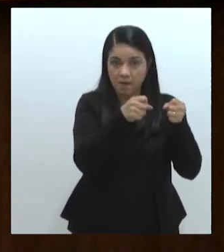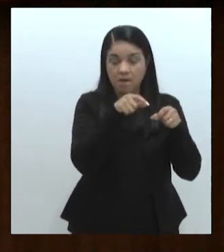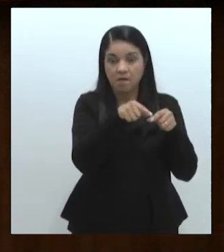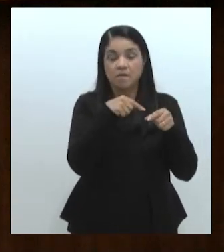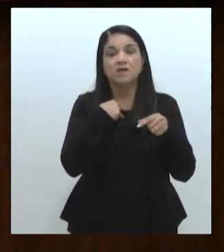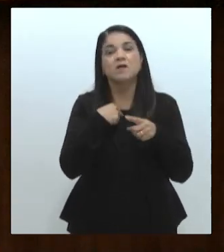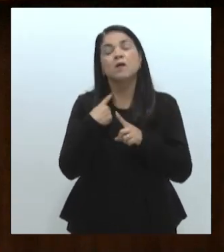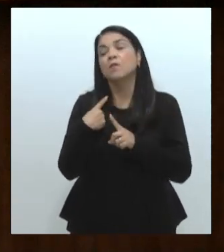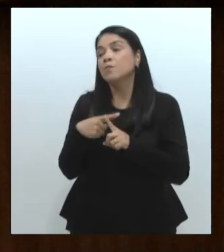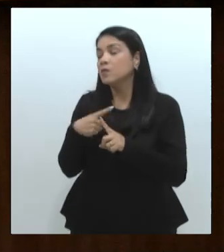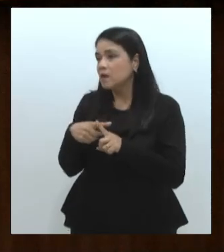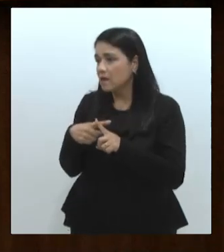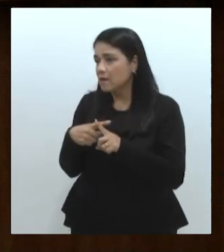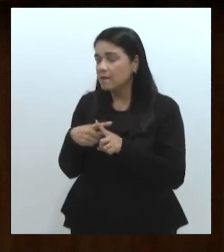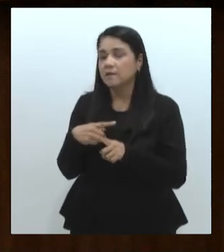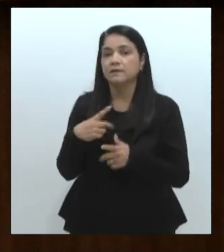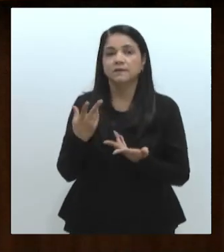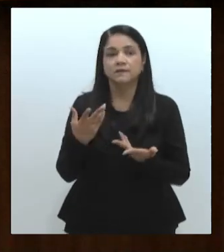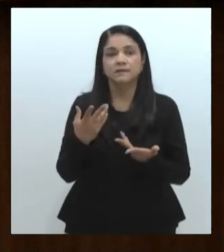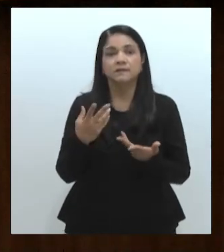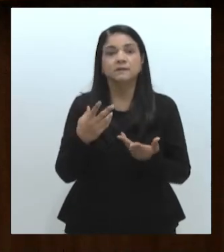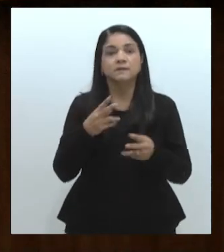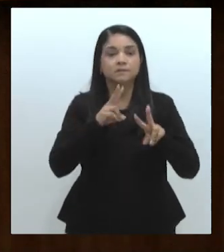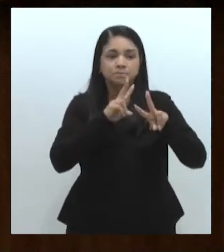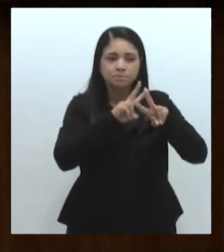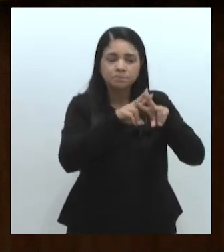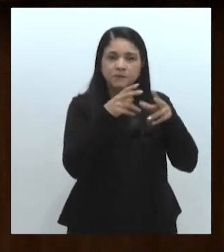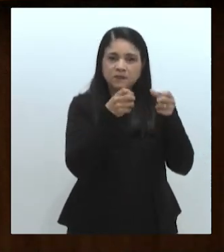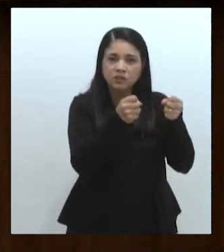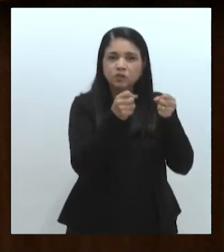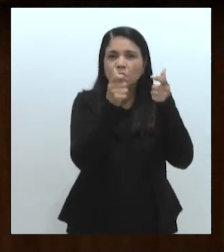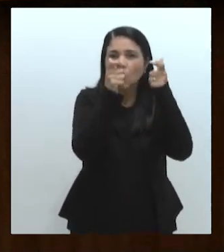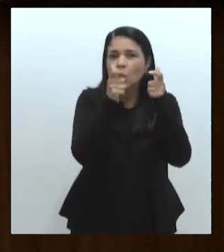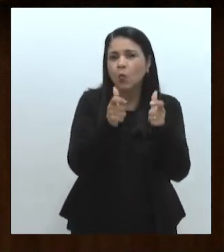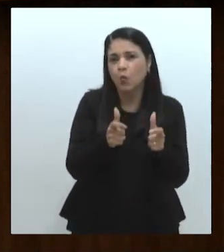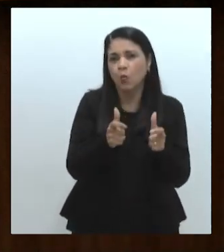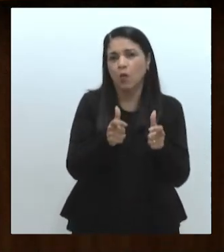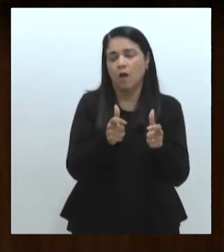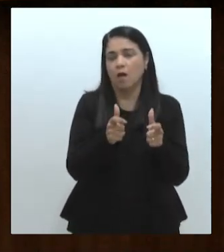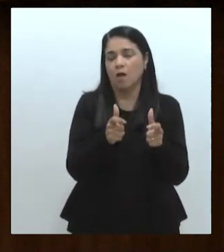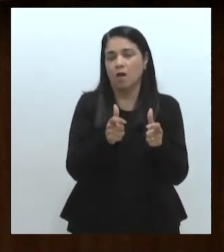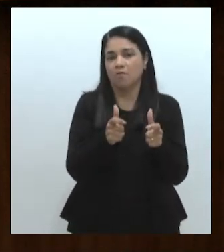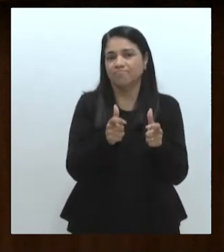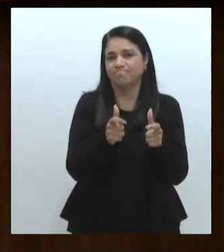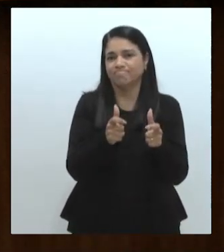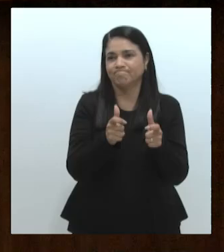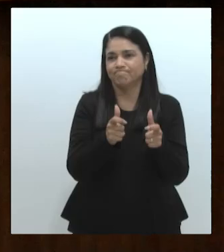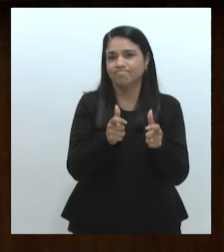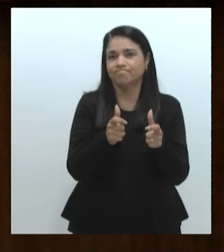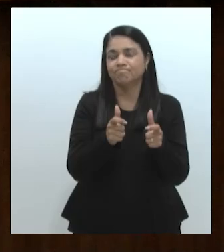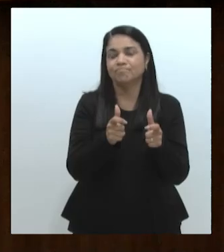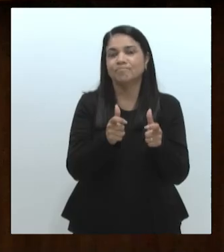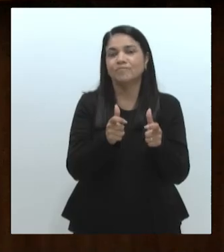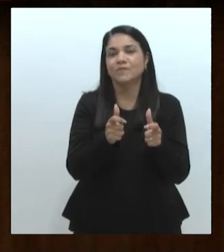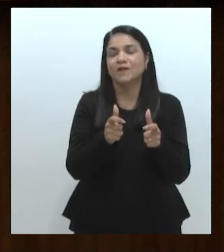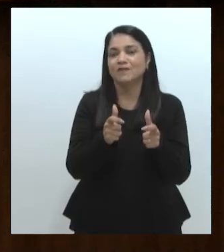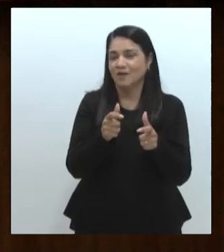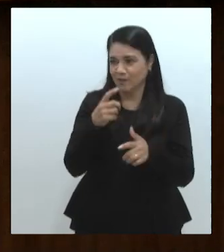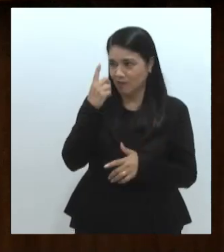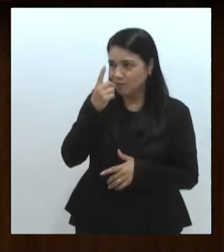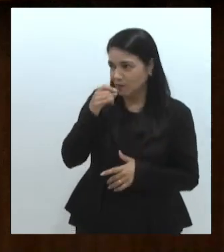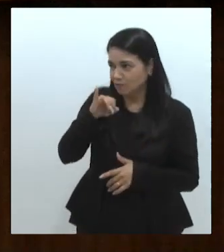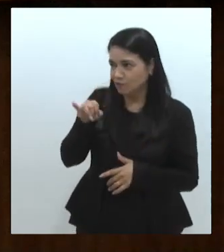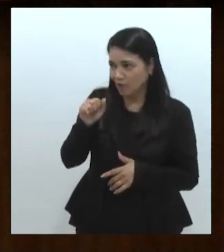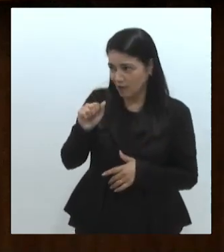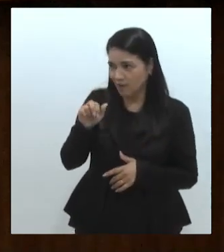do MST? Os presídios deveriam ser lugar, deputado Jari, ecossocialista, que